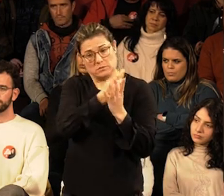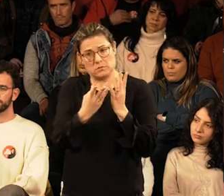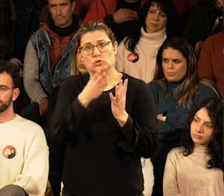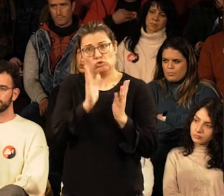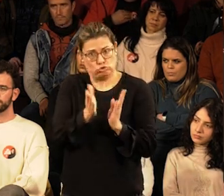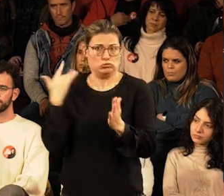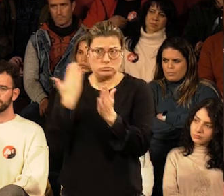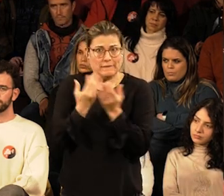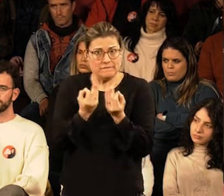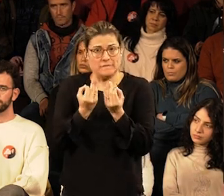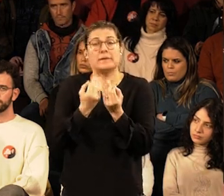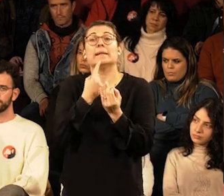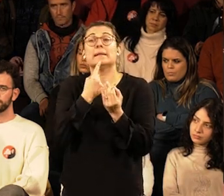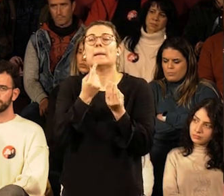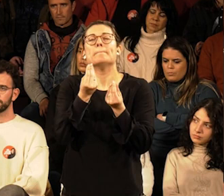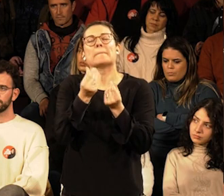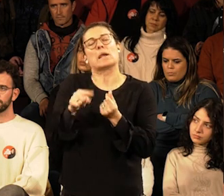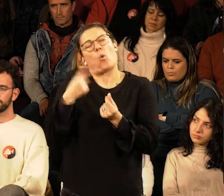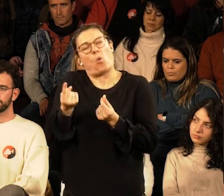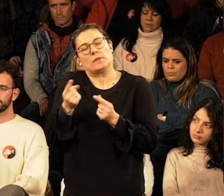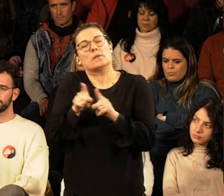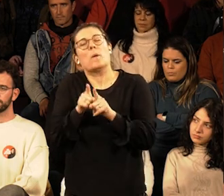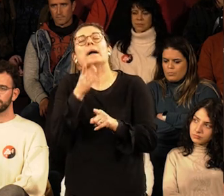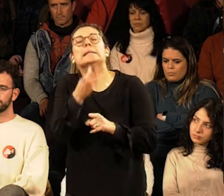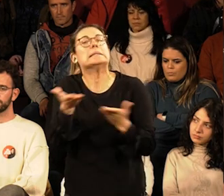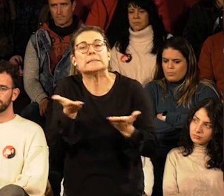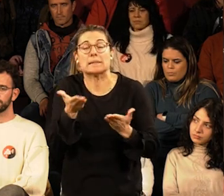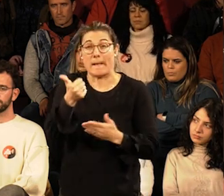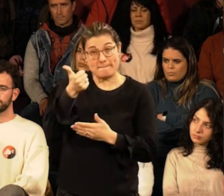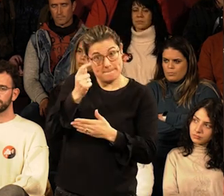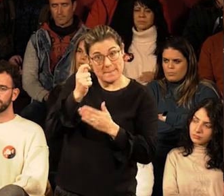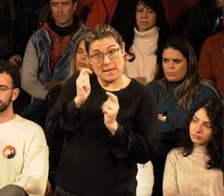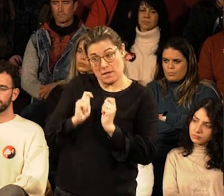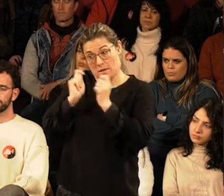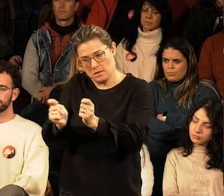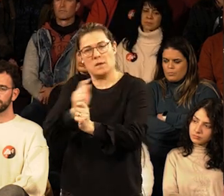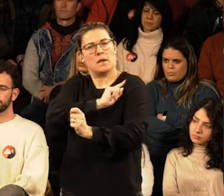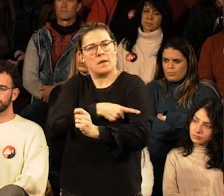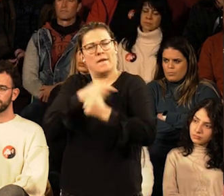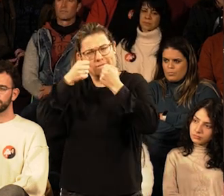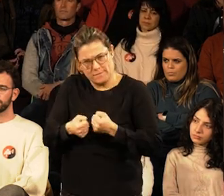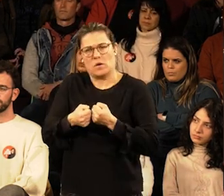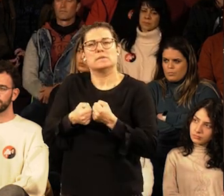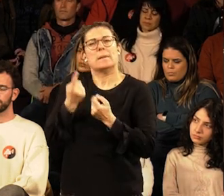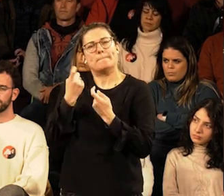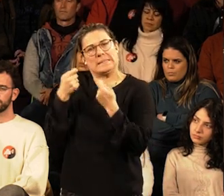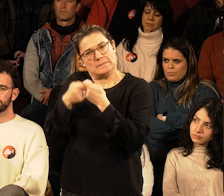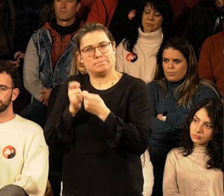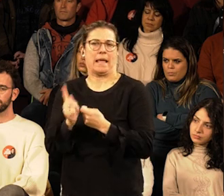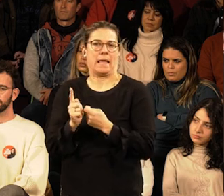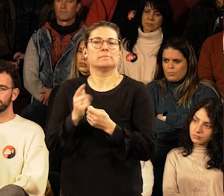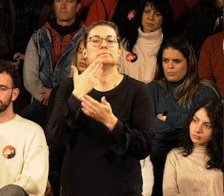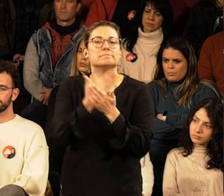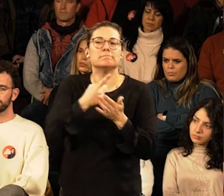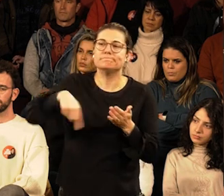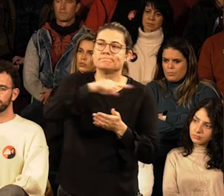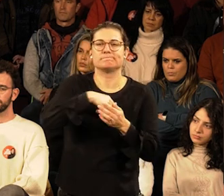dito ou seja de outra maneira é dar ao bloco de esquerda a força necessária para ajudar a